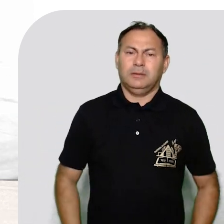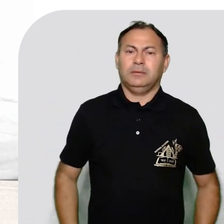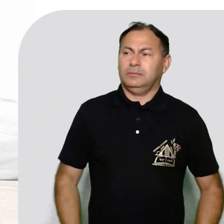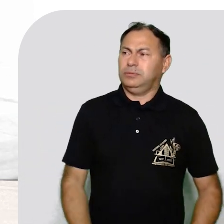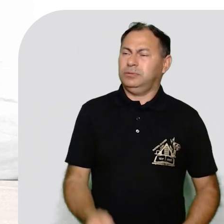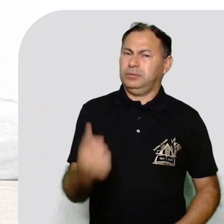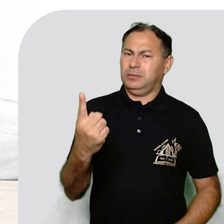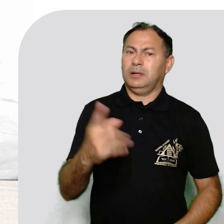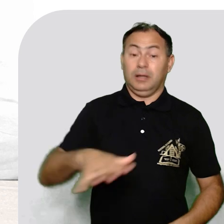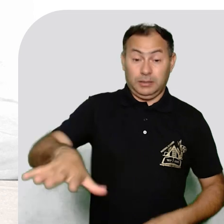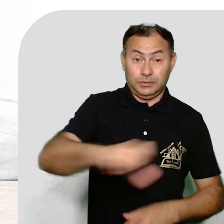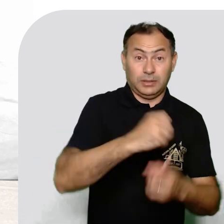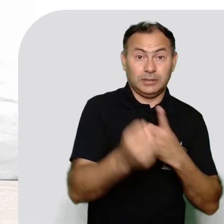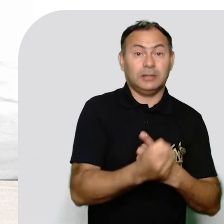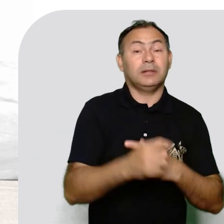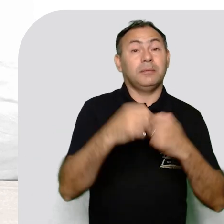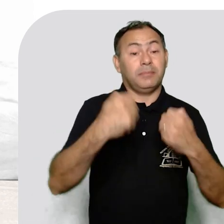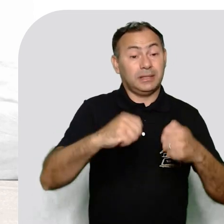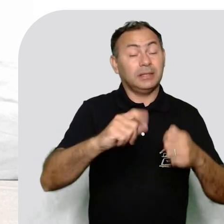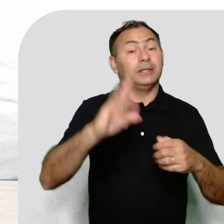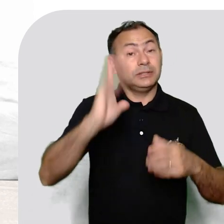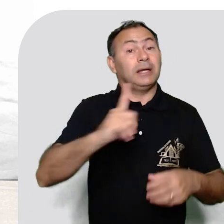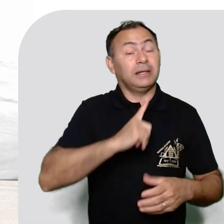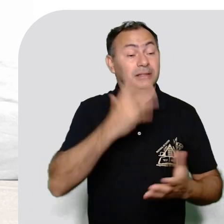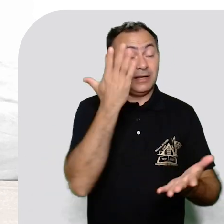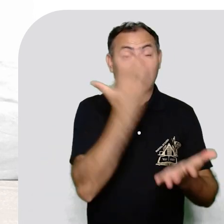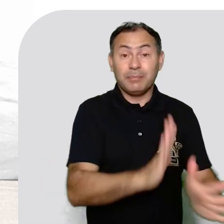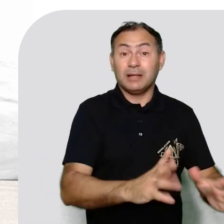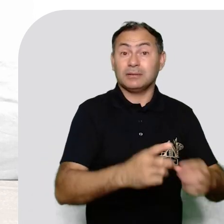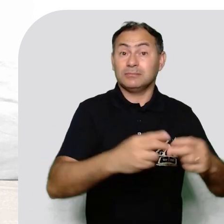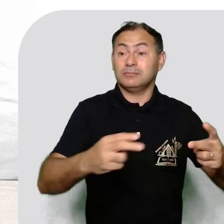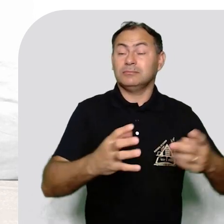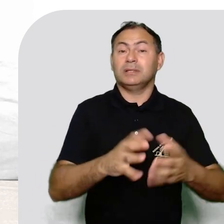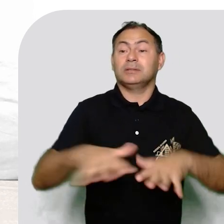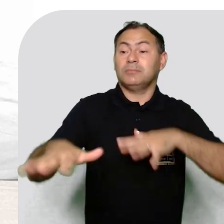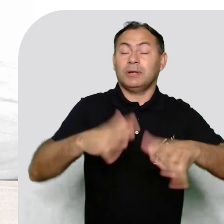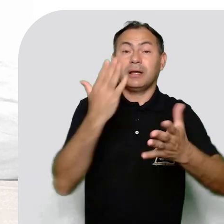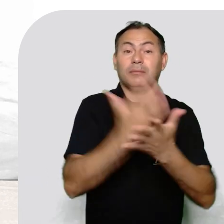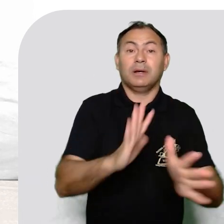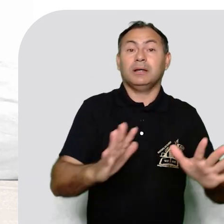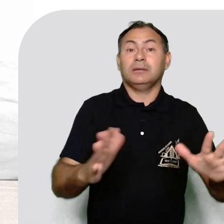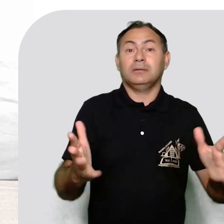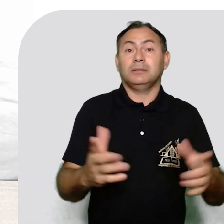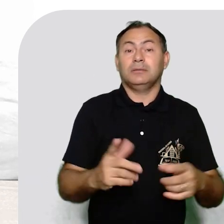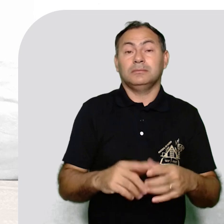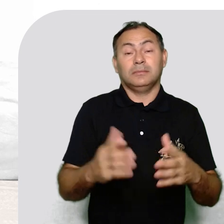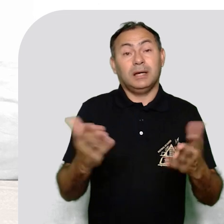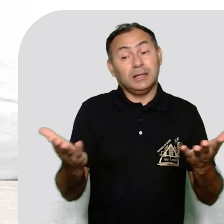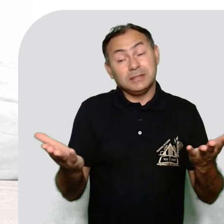incrível, a sociedade já devia ter superado tais movimentos.